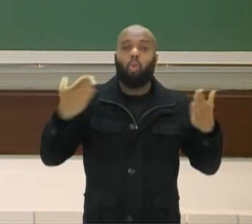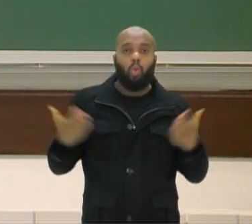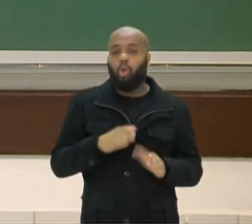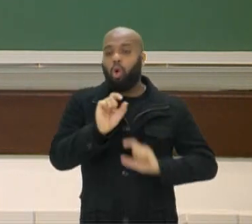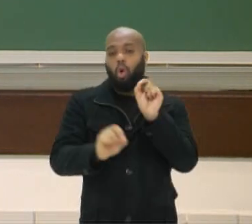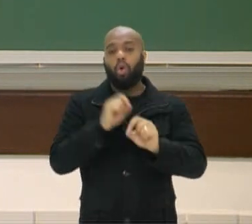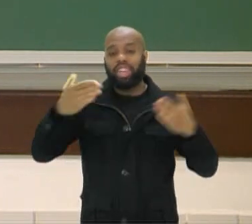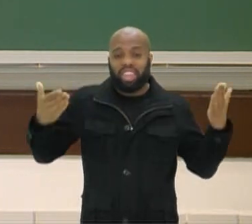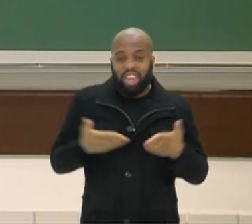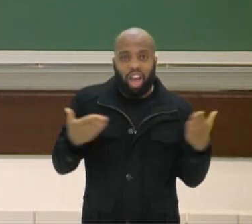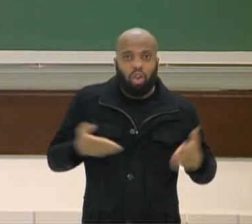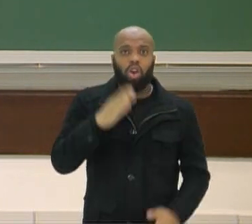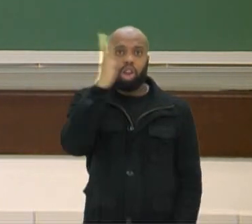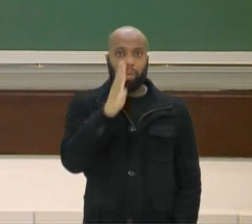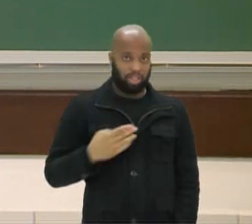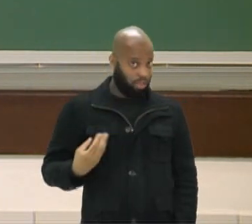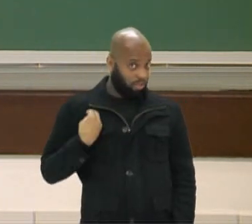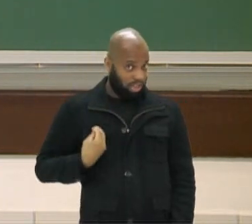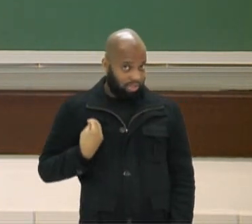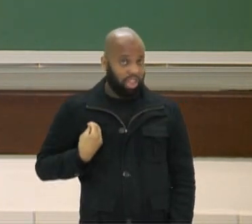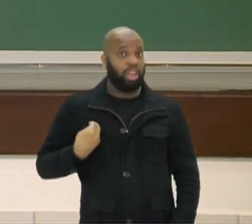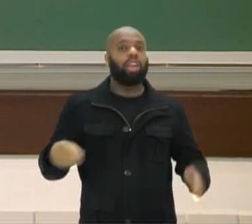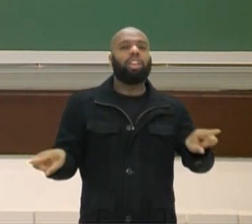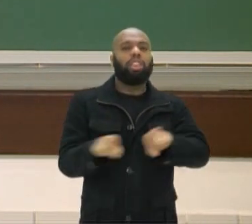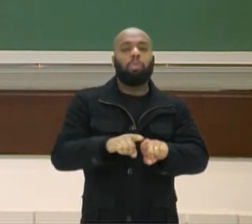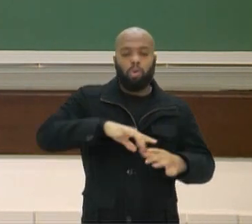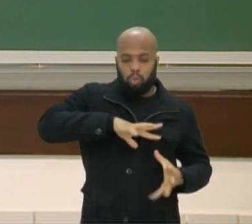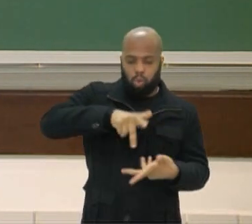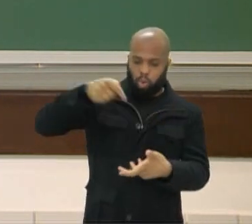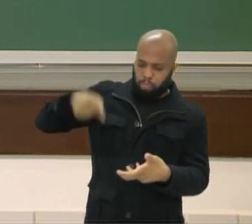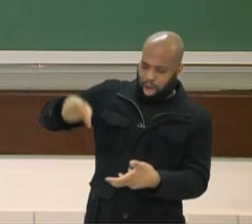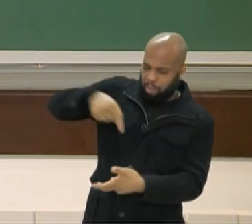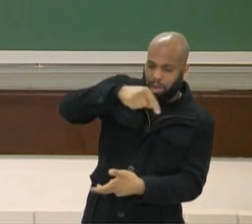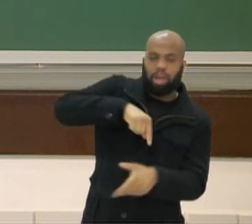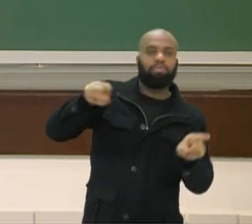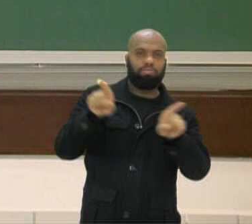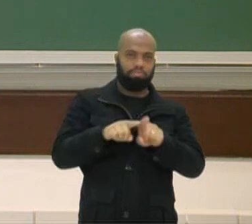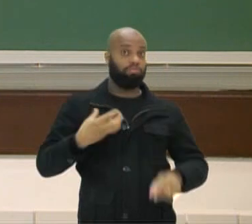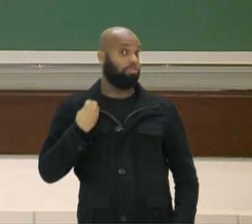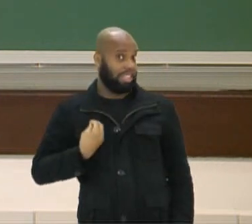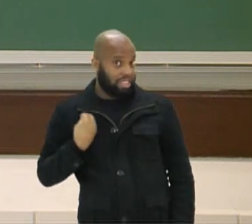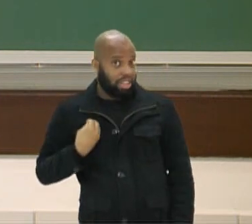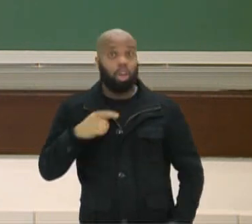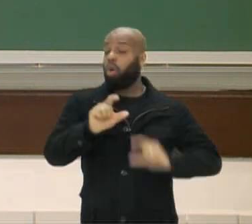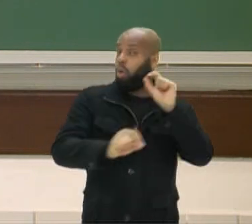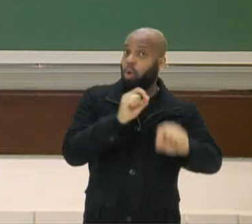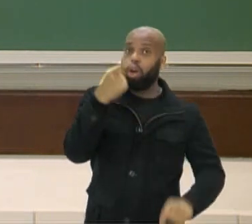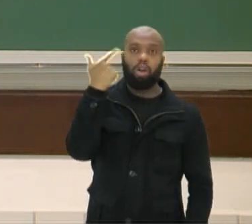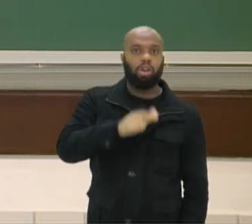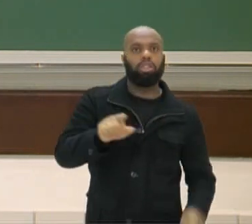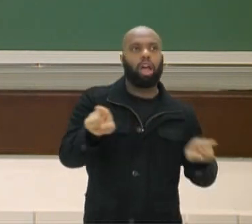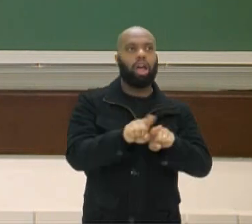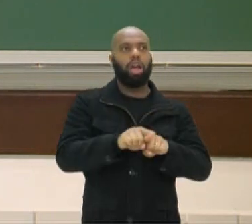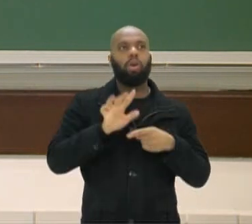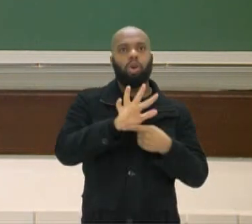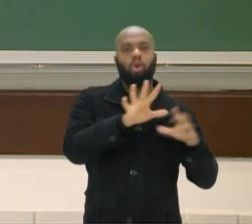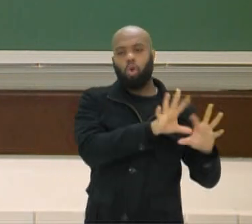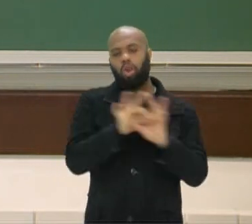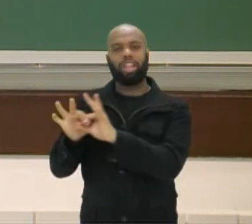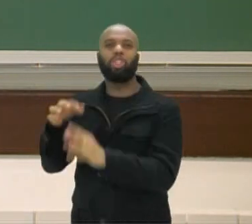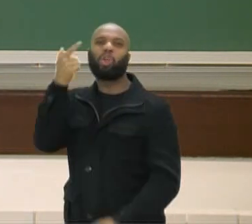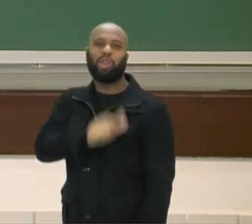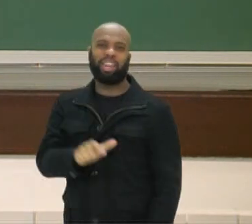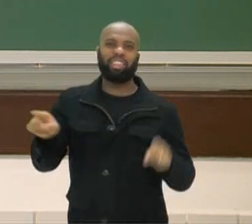Brasil está vivendo nesse momento, o mundo de um modo geral, né? Que aí você consegue dar um contexto para aquilo.